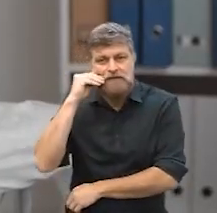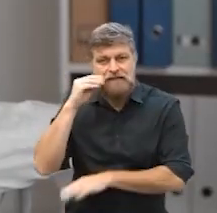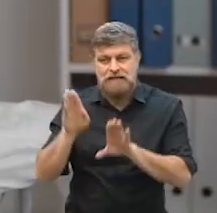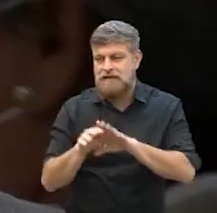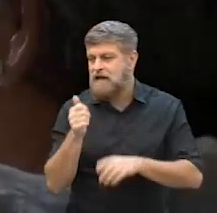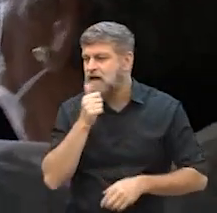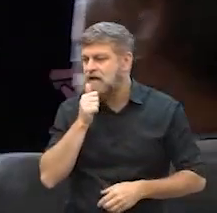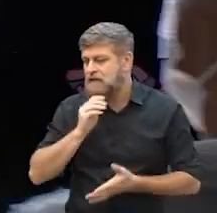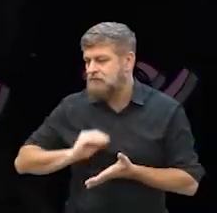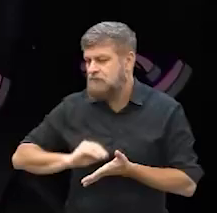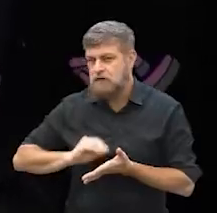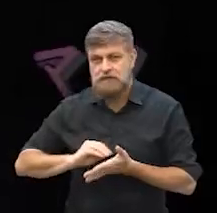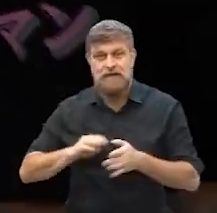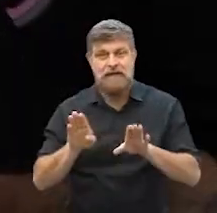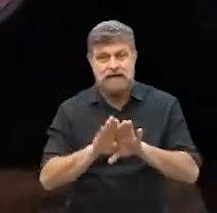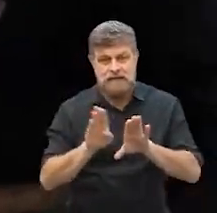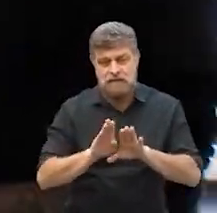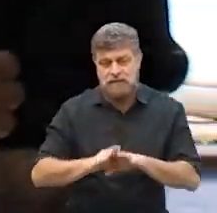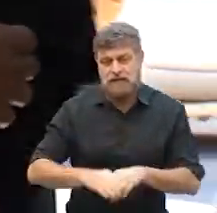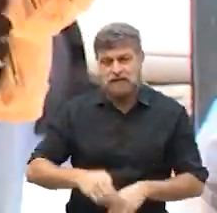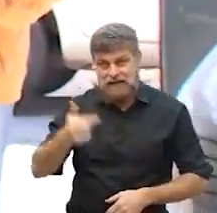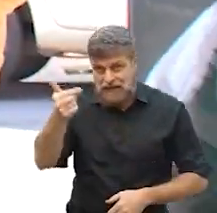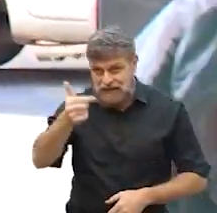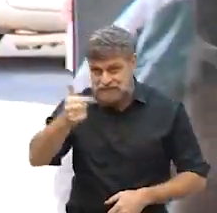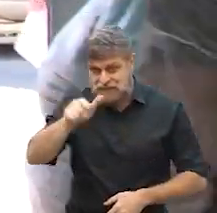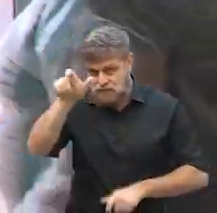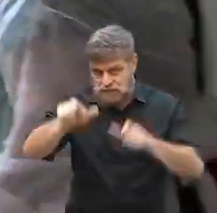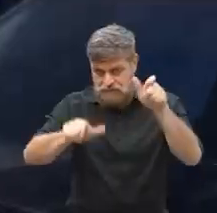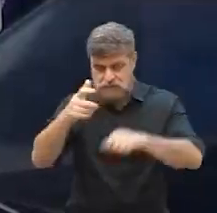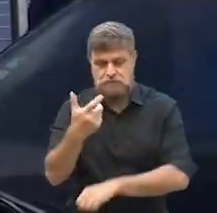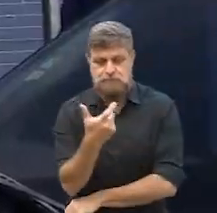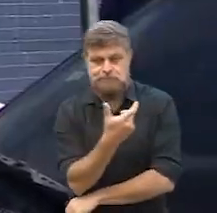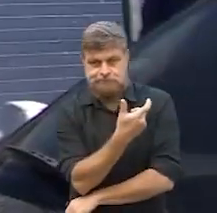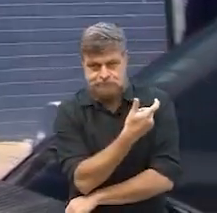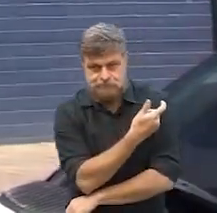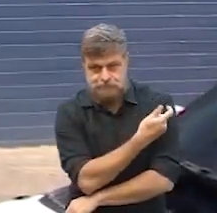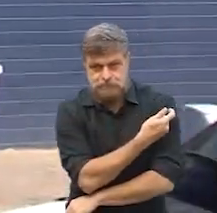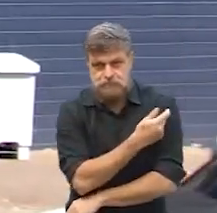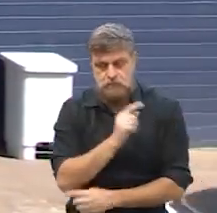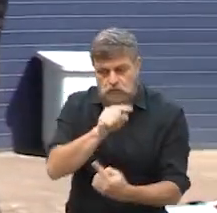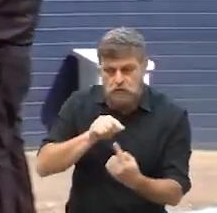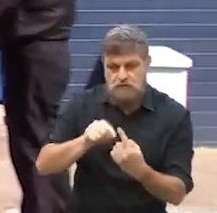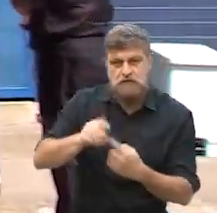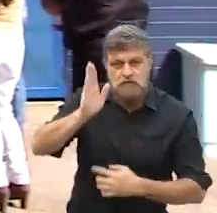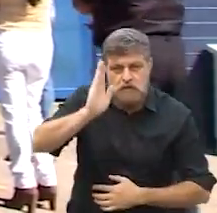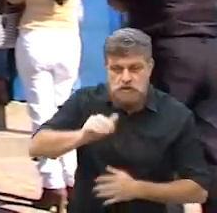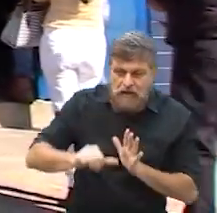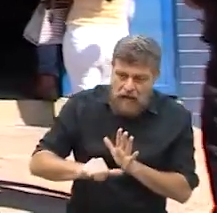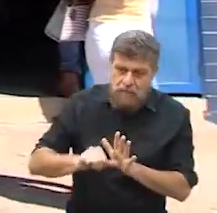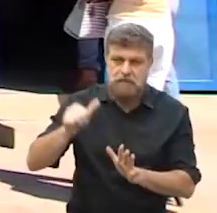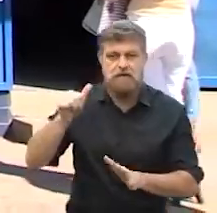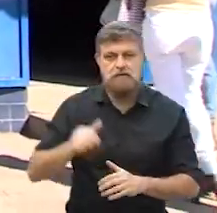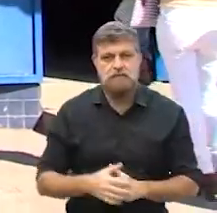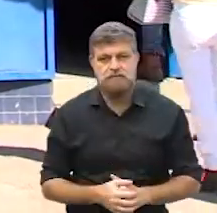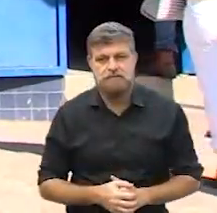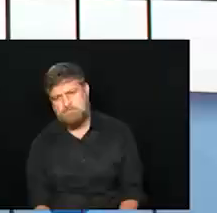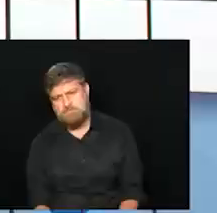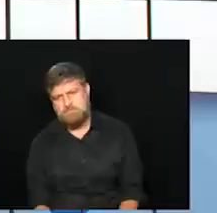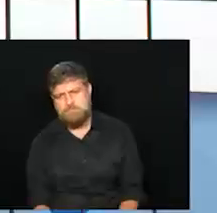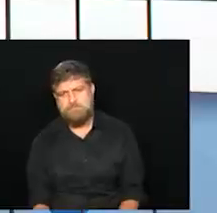que ainda não vacinaram, como também para ser realizada a segunda dose de vacina para quem já tomou a primeira.